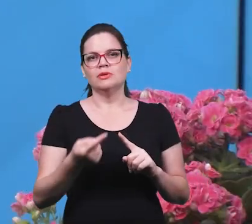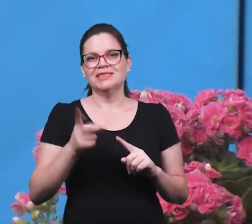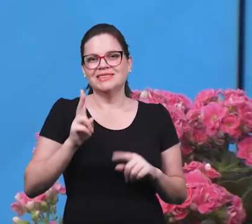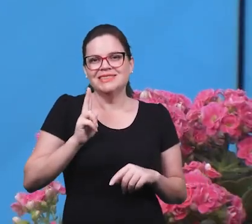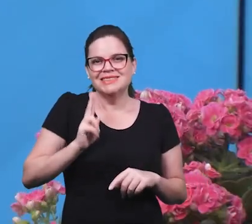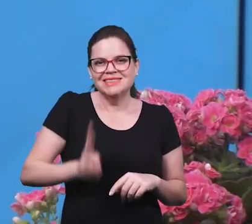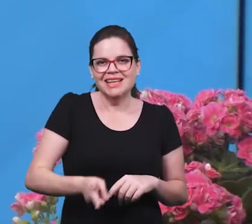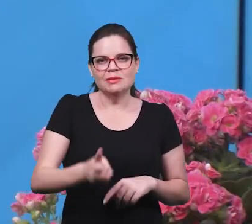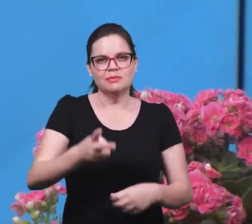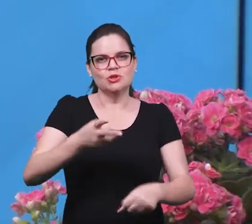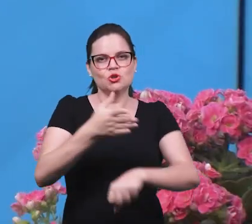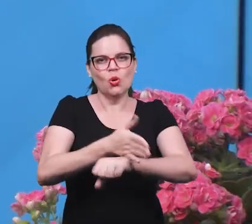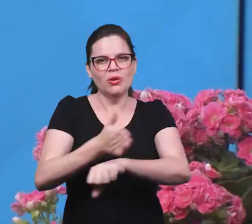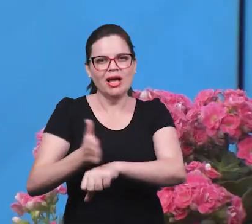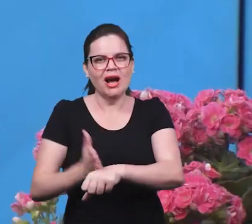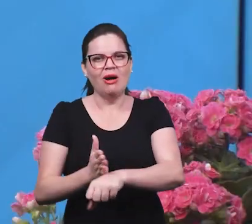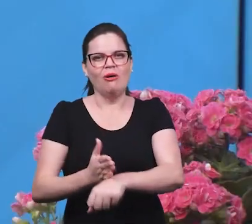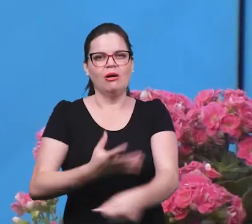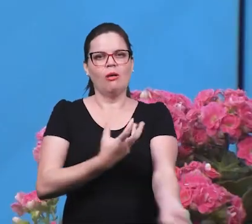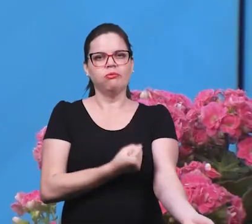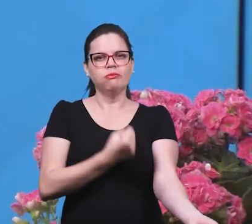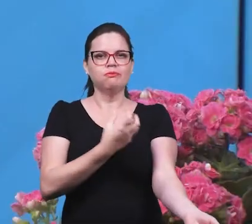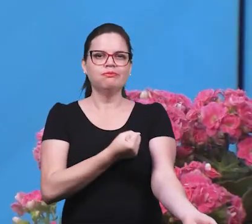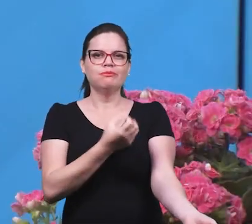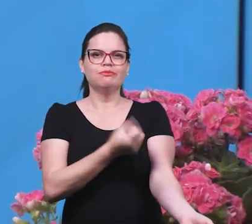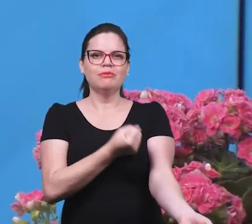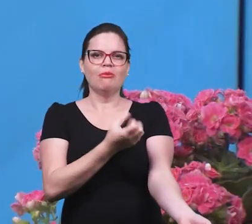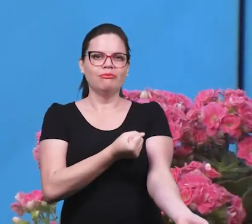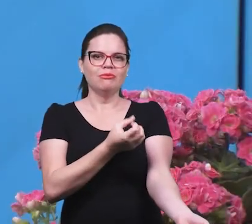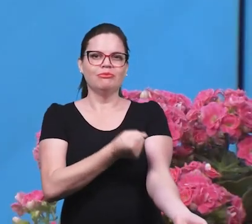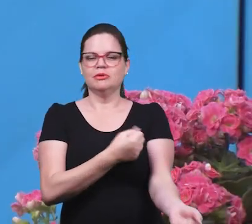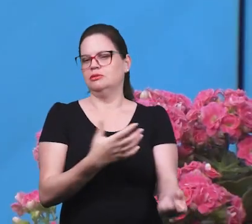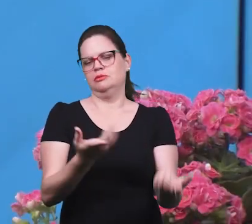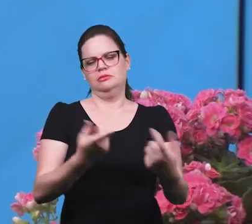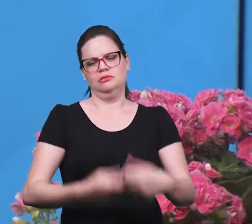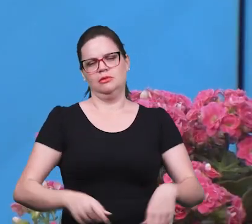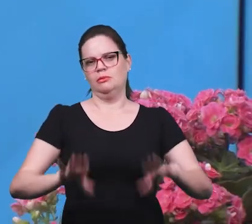existe essa necessidade de ficar medindo sempre e etc e